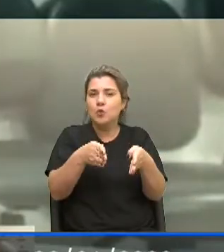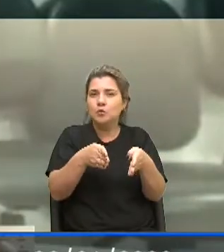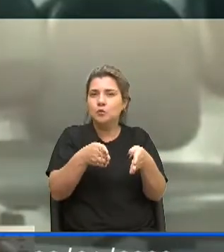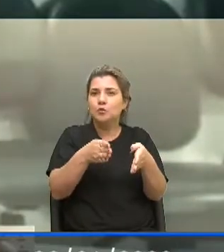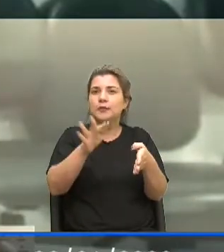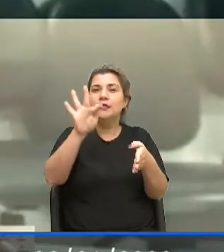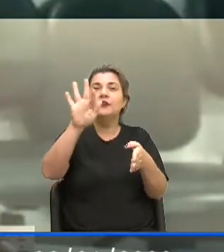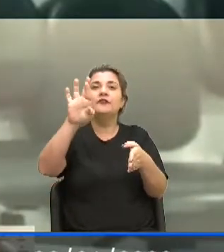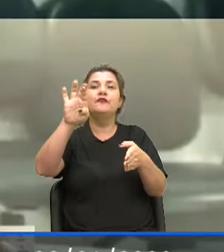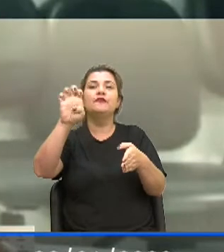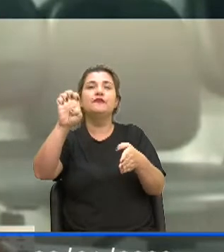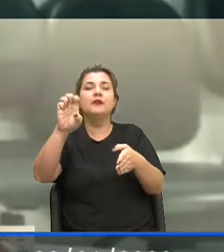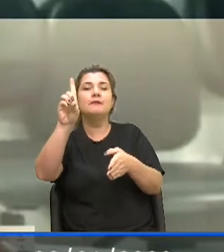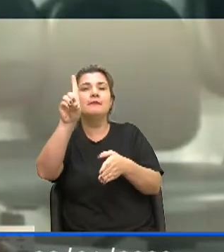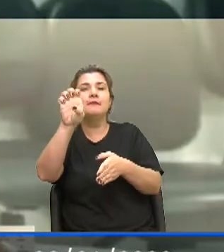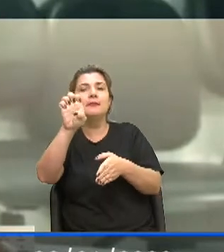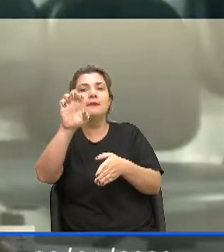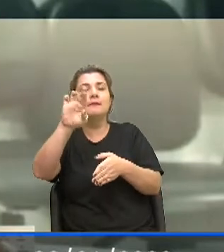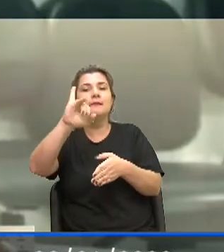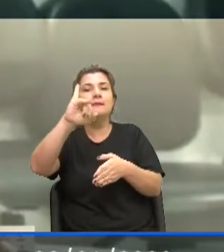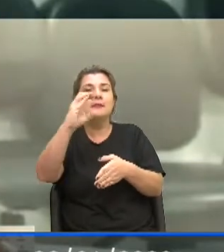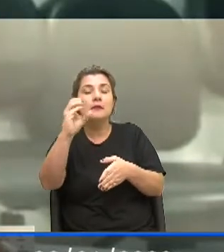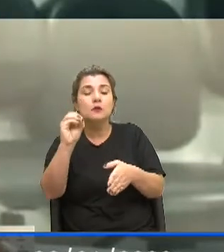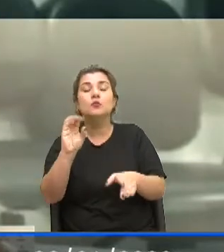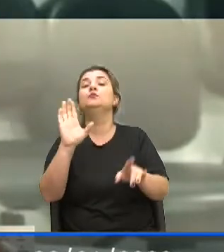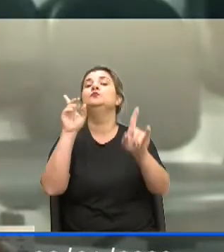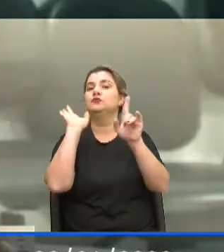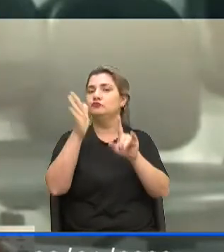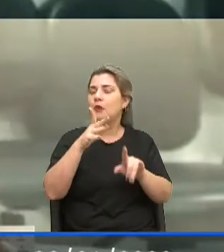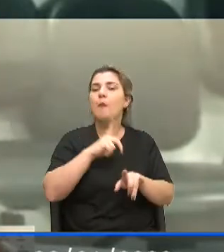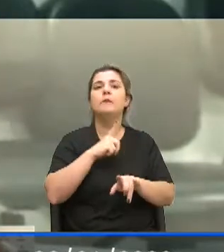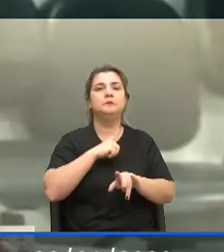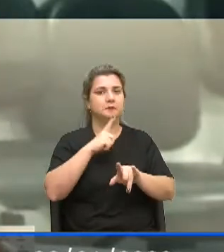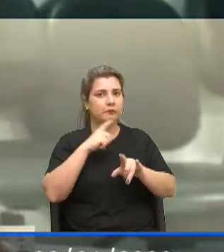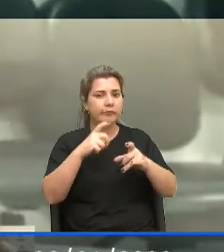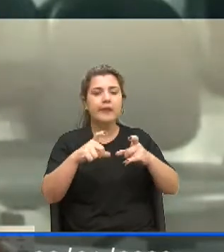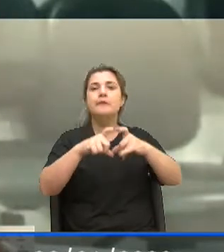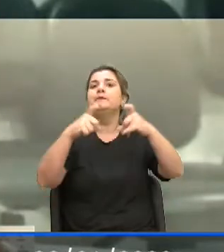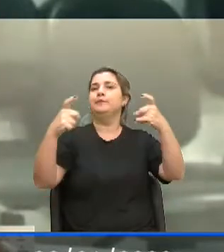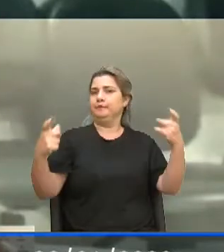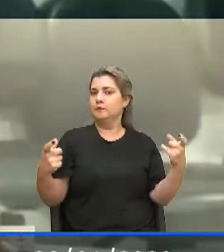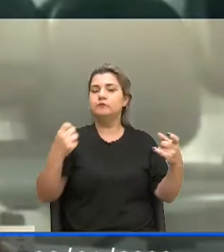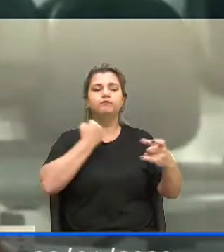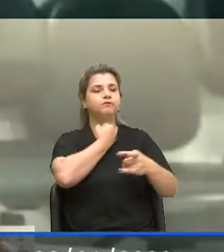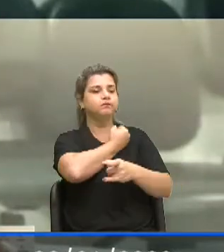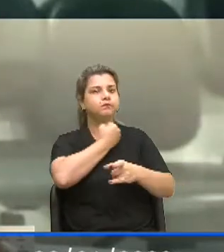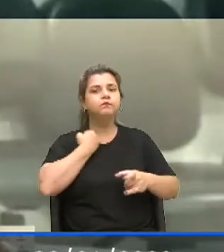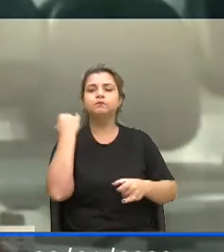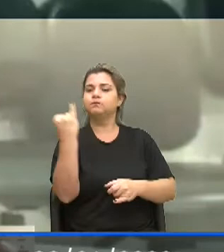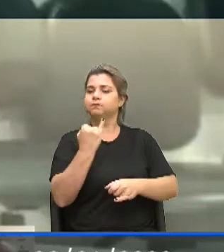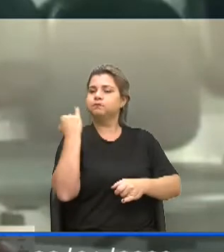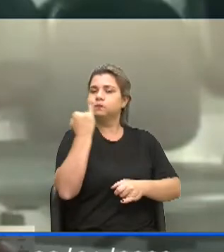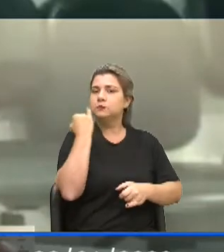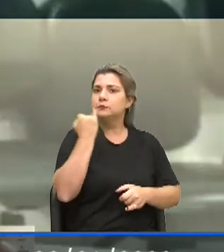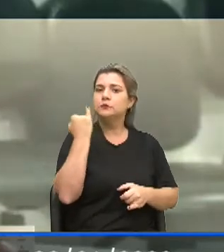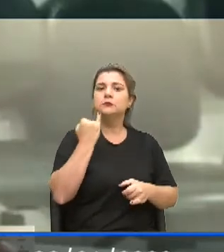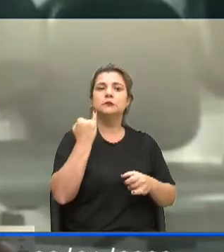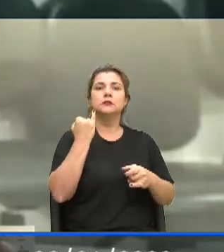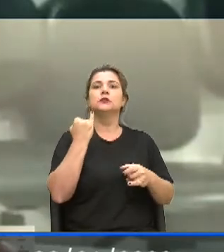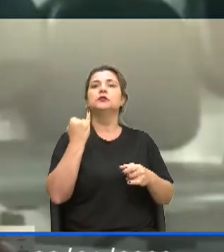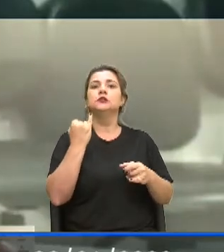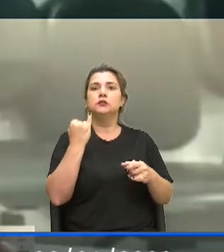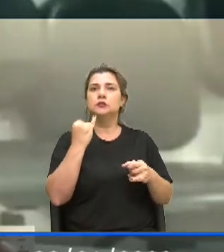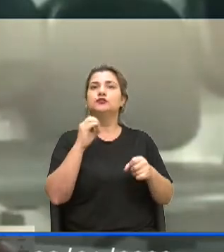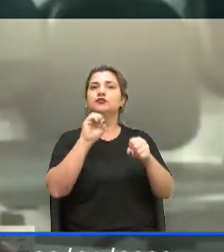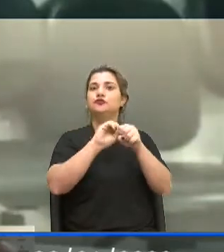têm uma incidência aumentada, um número importante de casos secundários relacionados